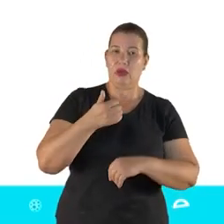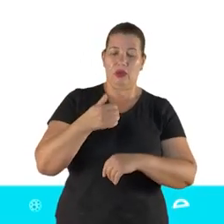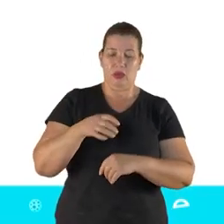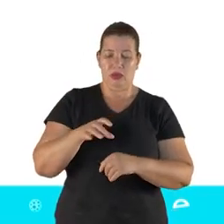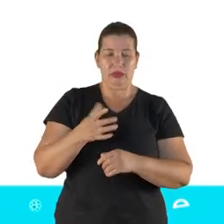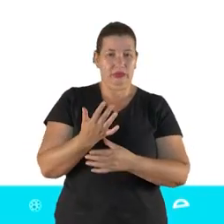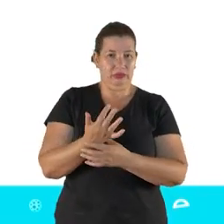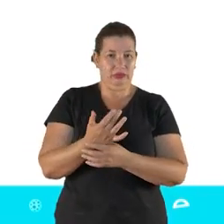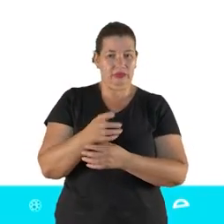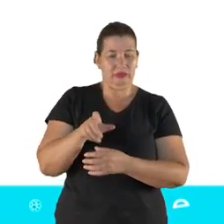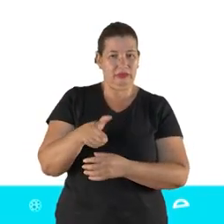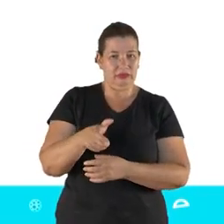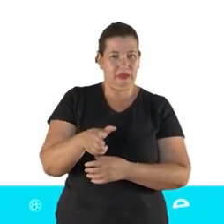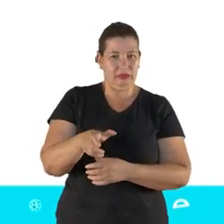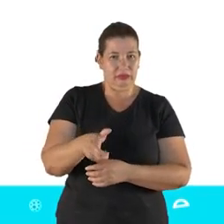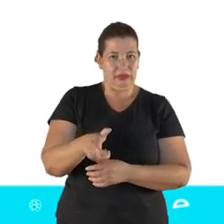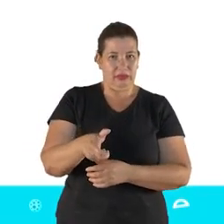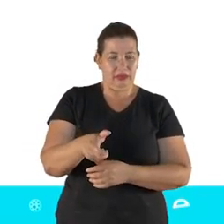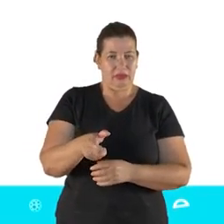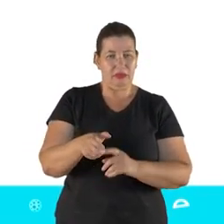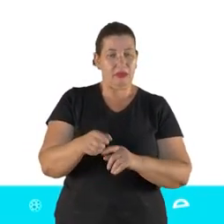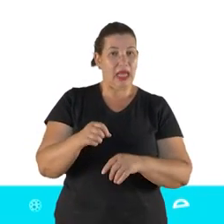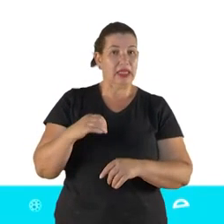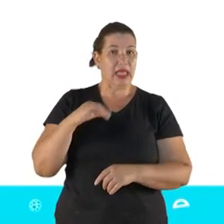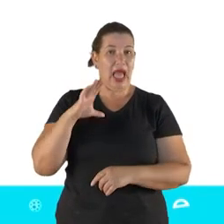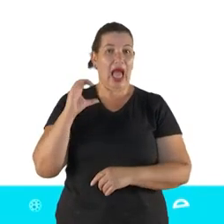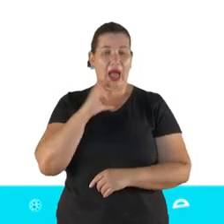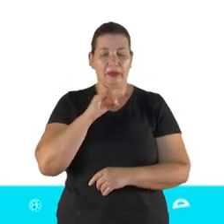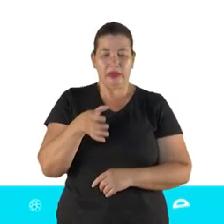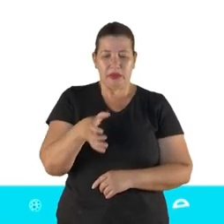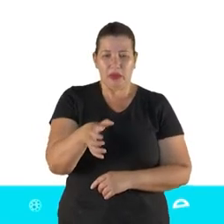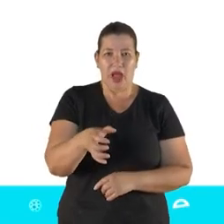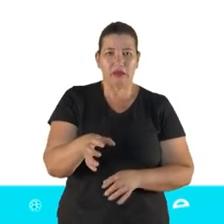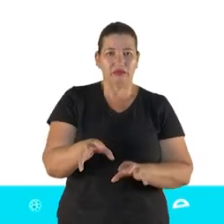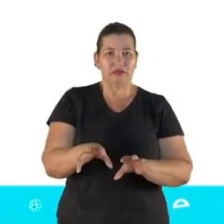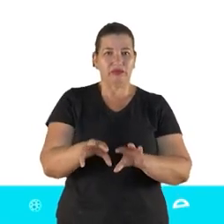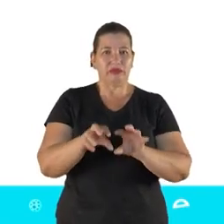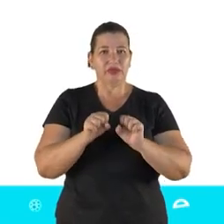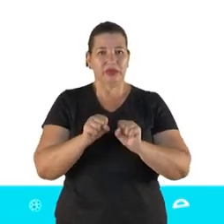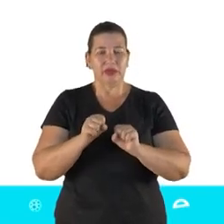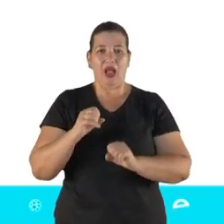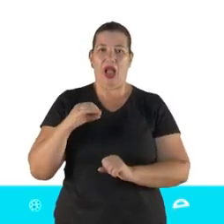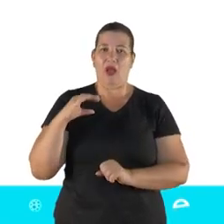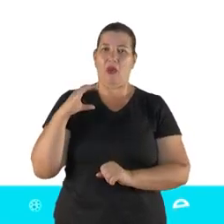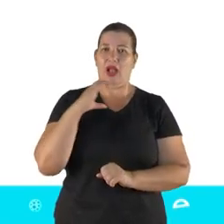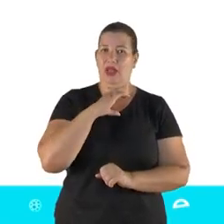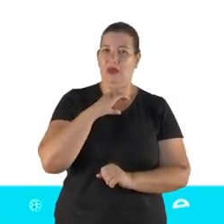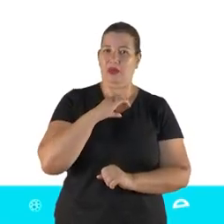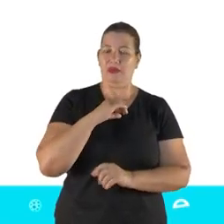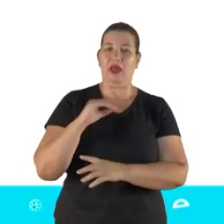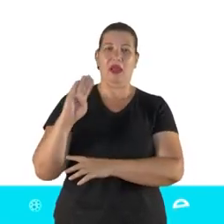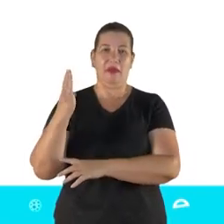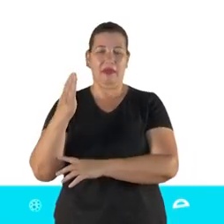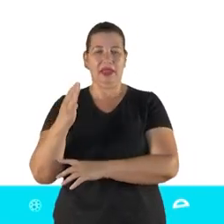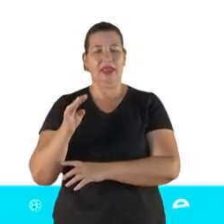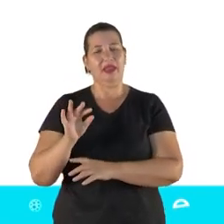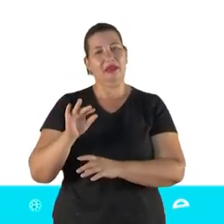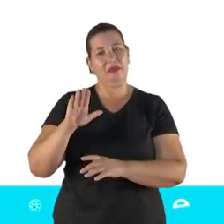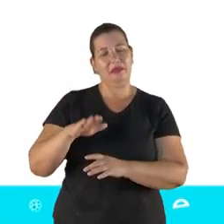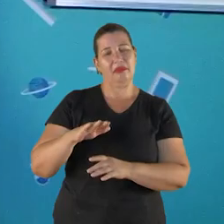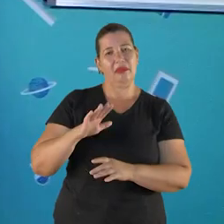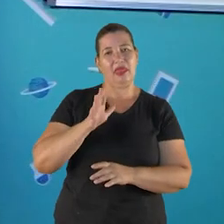de calor da mão para a maçaneta ocorre mais rapidamente do que para a